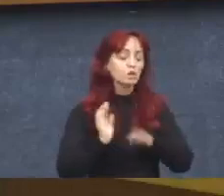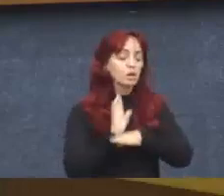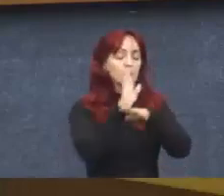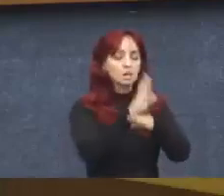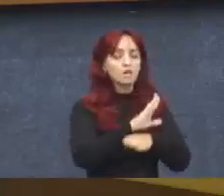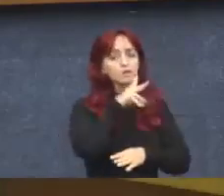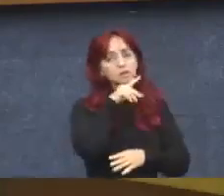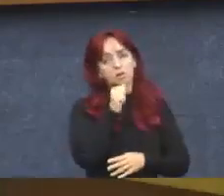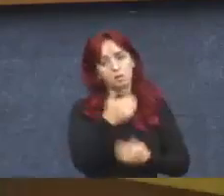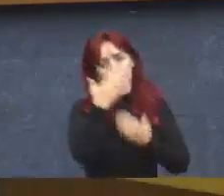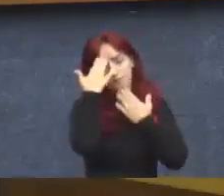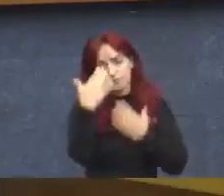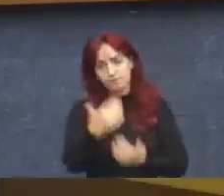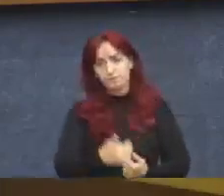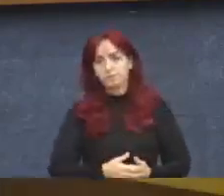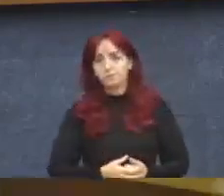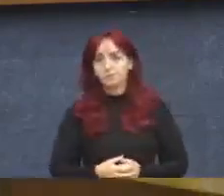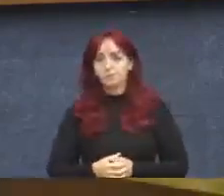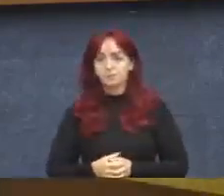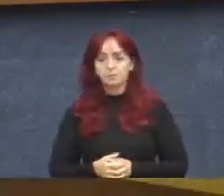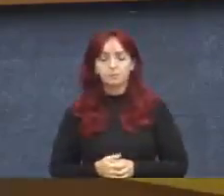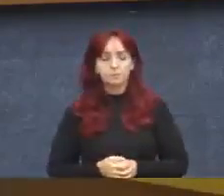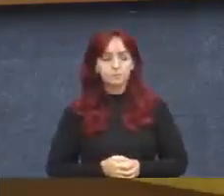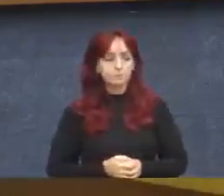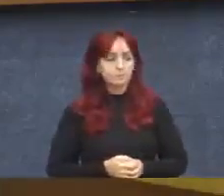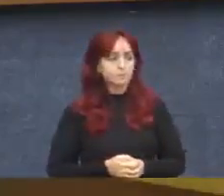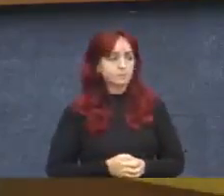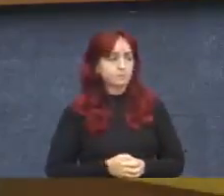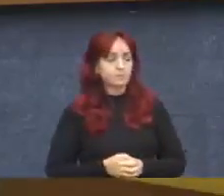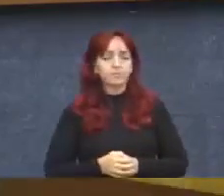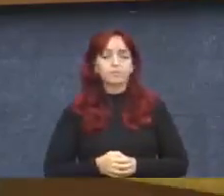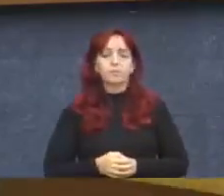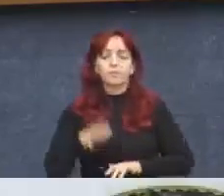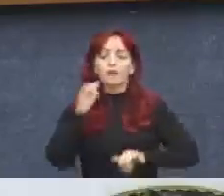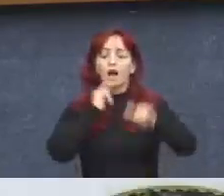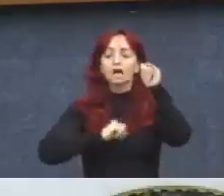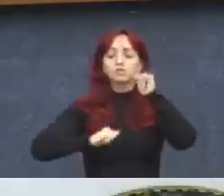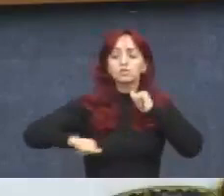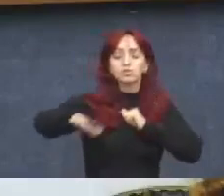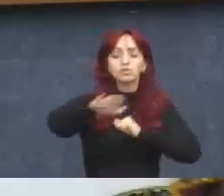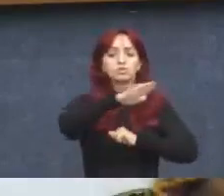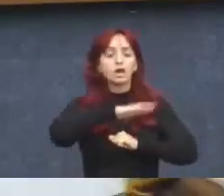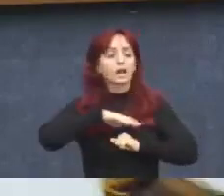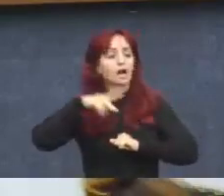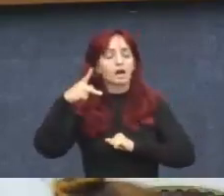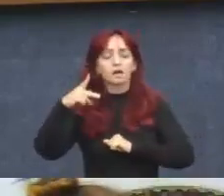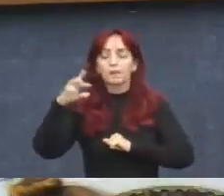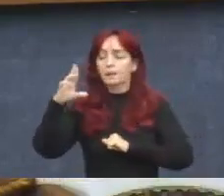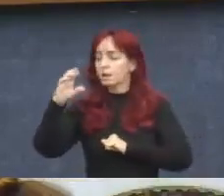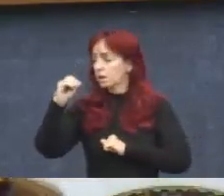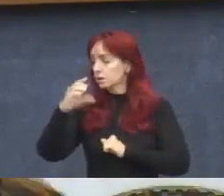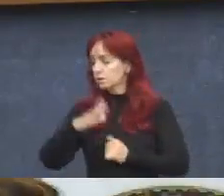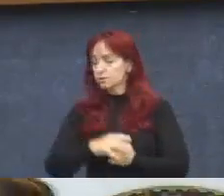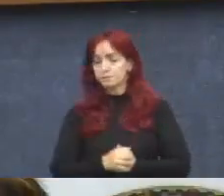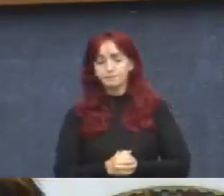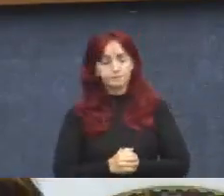animais. Obrigado. Obrigado, vereador. Assuntos gerais, vereador Pedro Patrus, líder do Partido dos